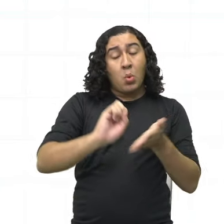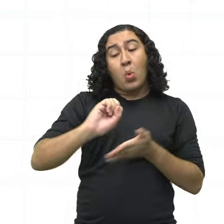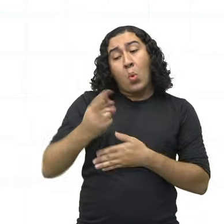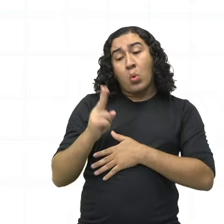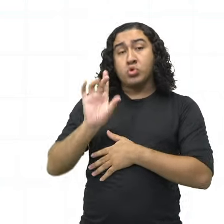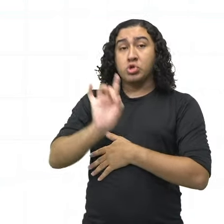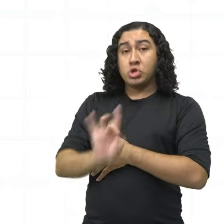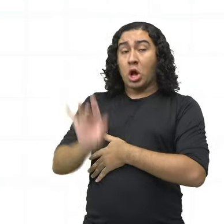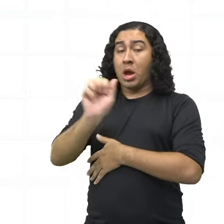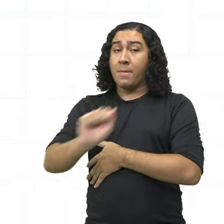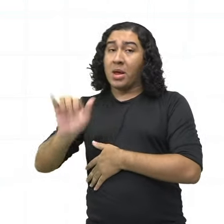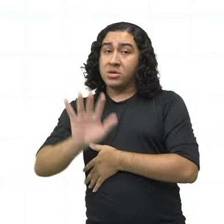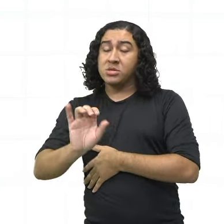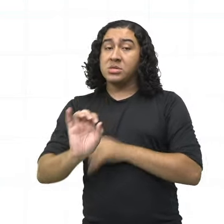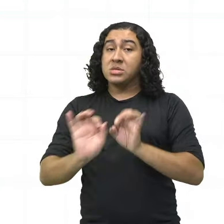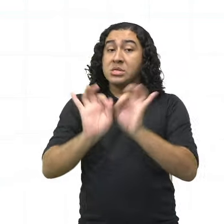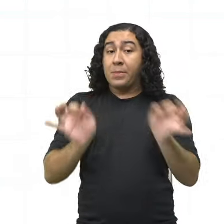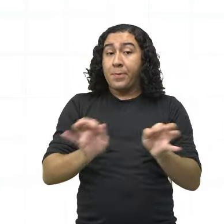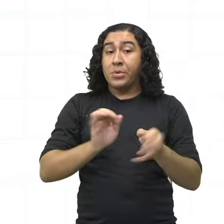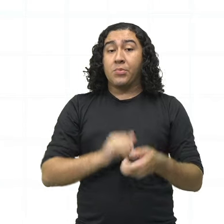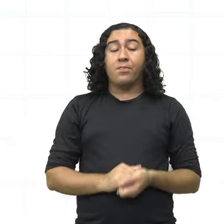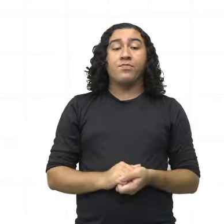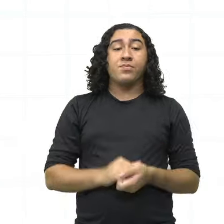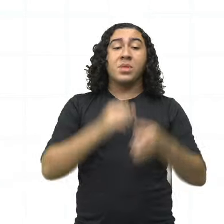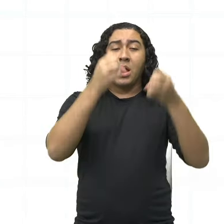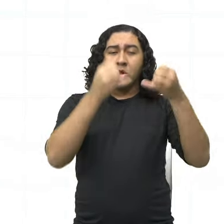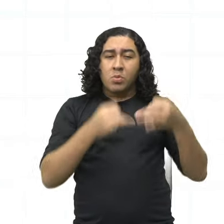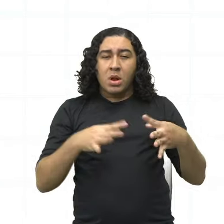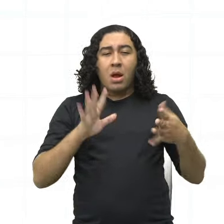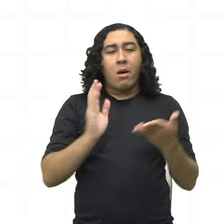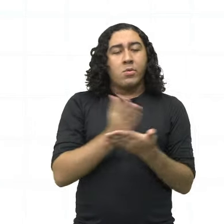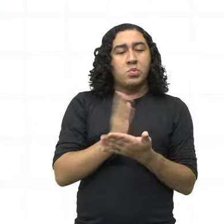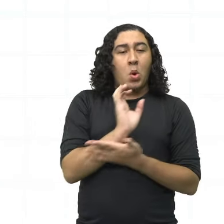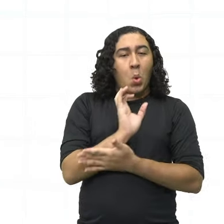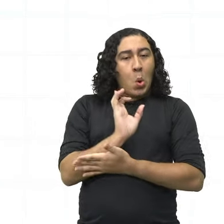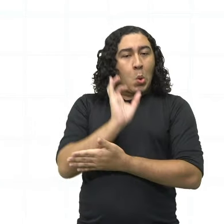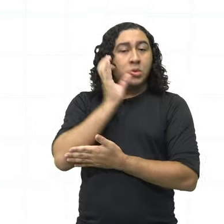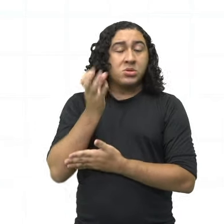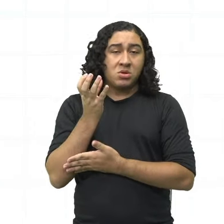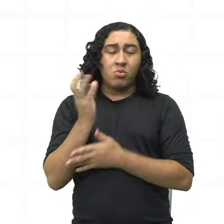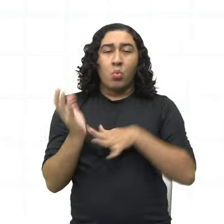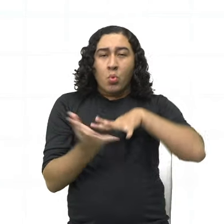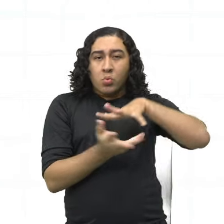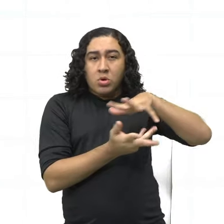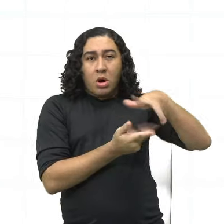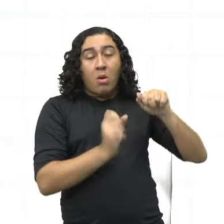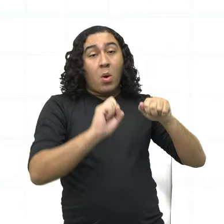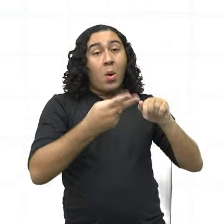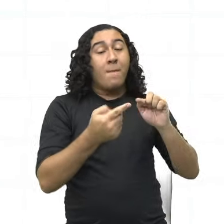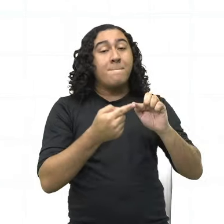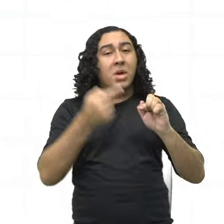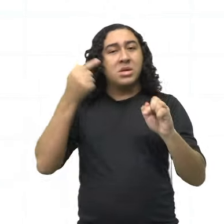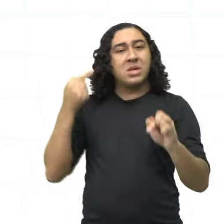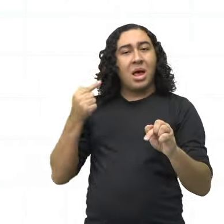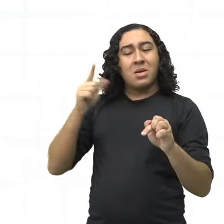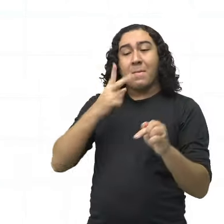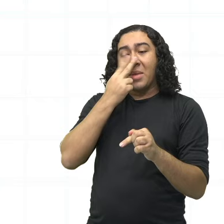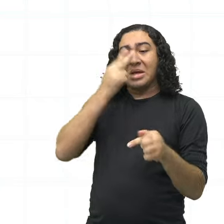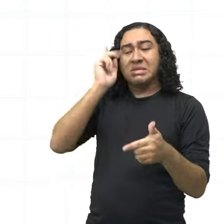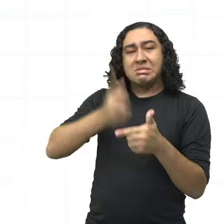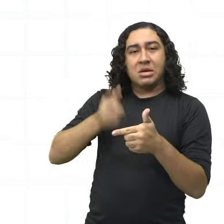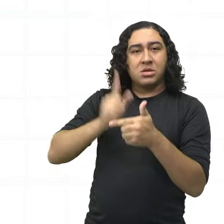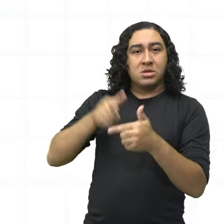bom? Normalmente retrata situações universais e atemporais, satirizando